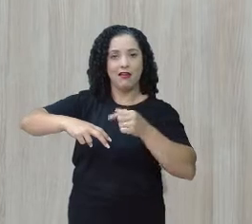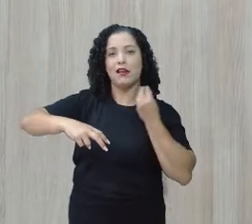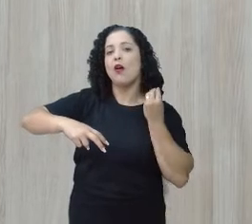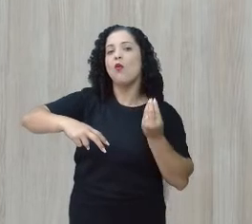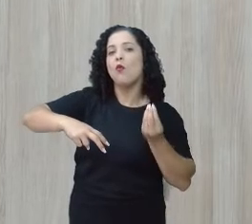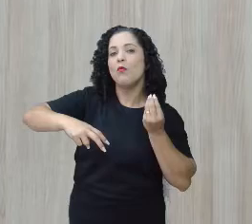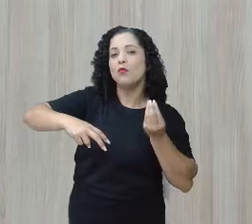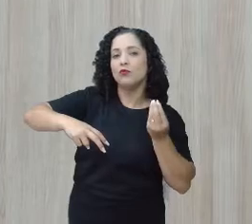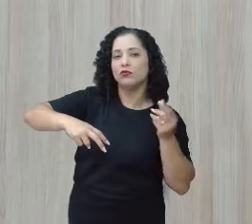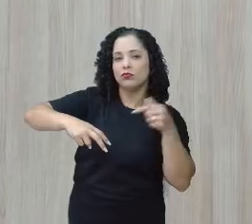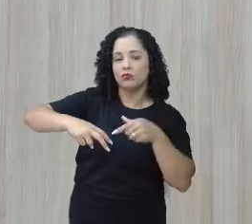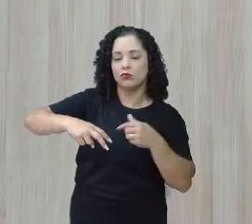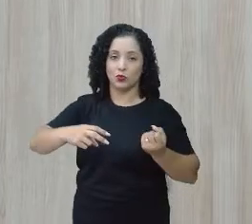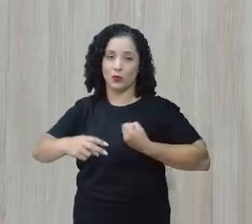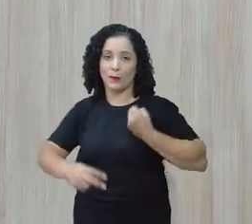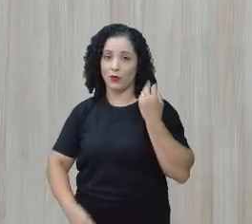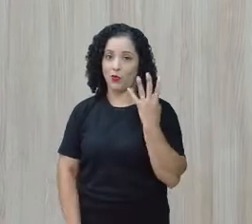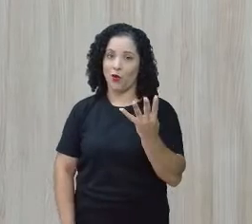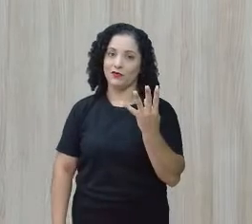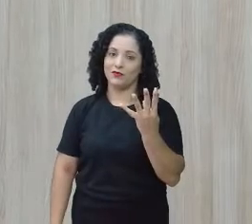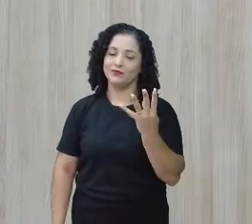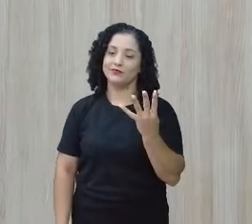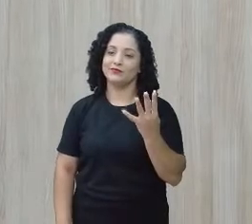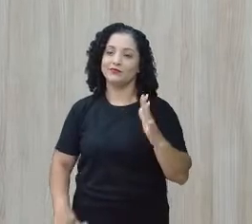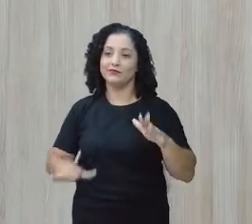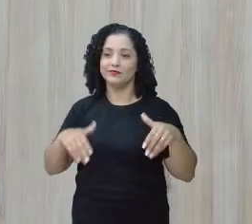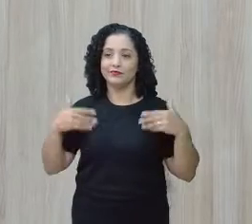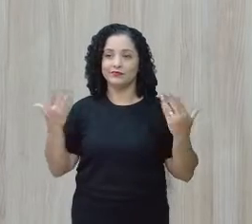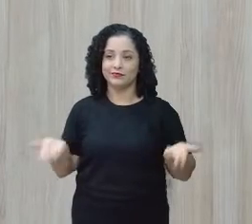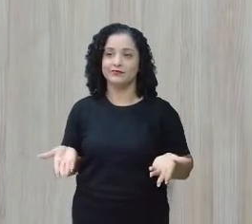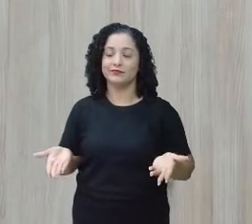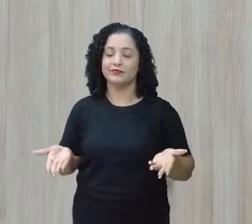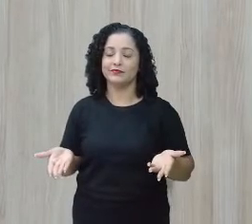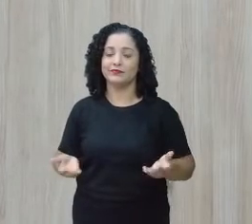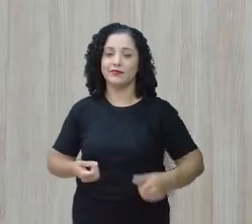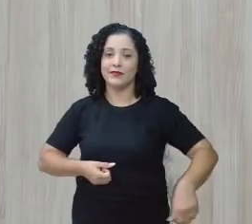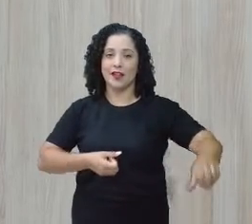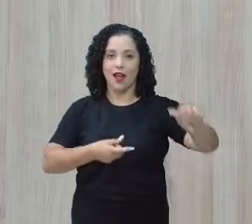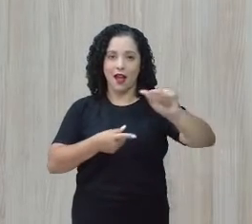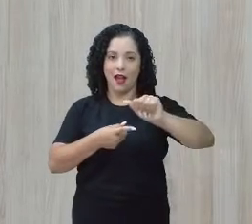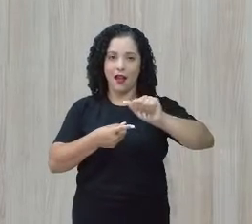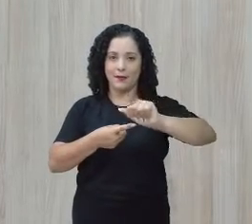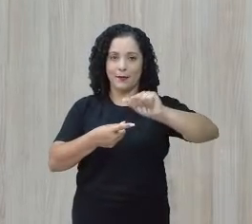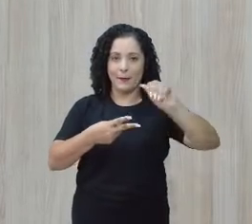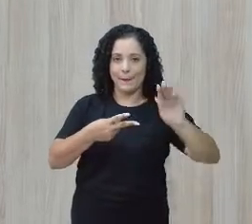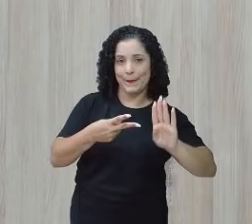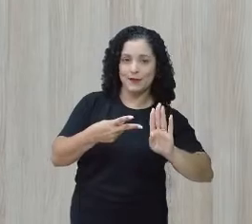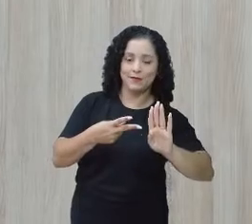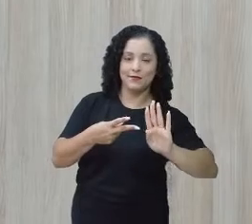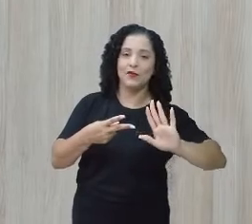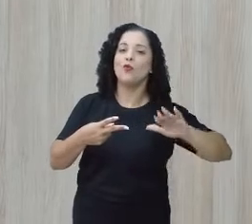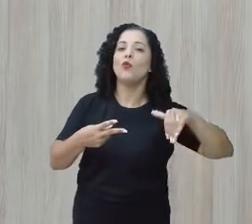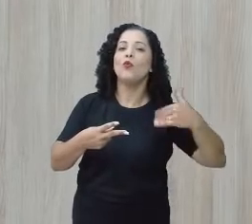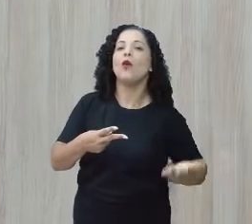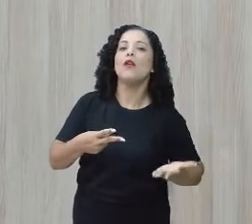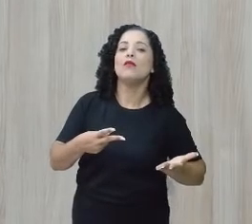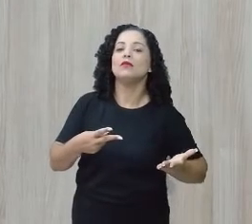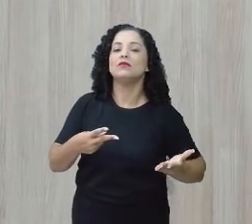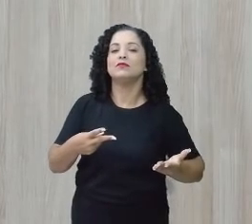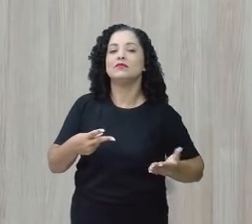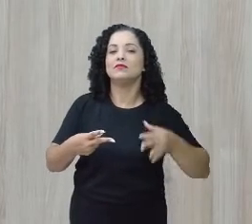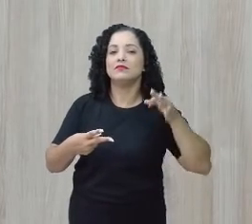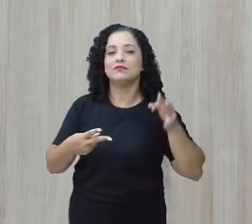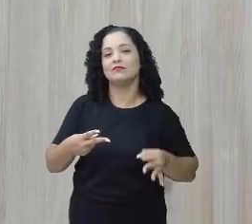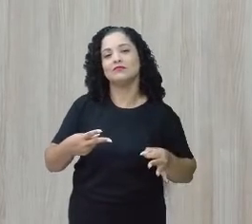a questão 4. Ainda estou dando, igual a 3, eu estou dando só 2 opções, repouso e movimento.